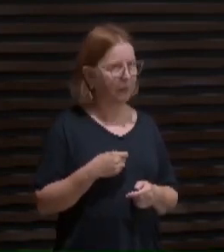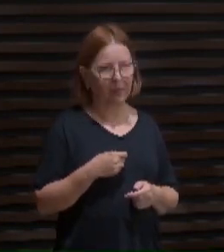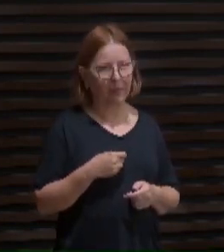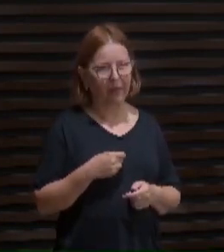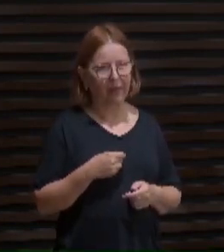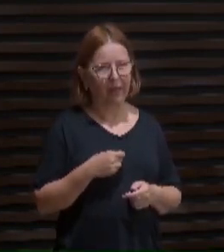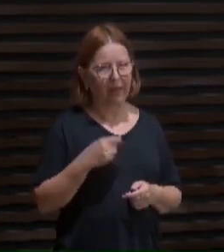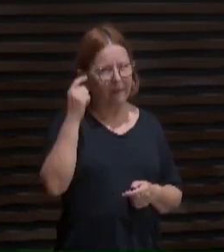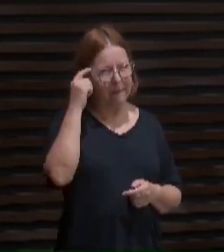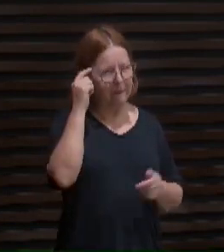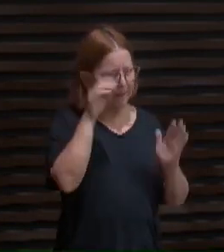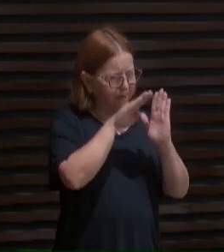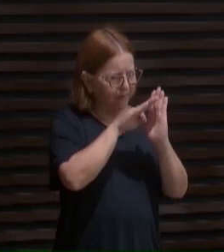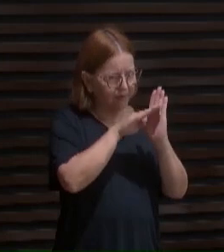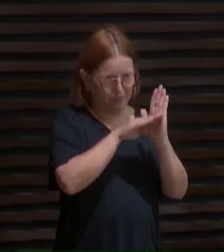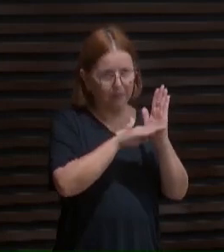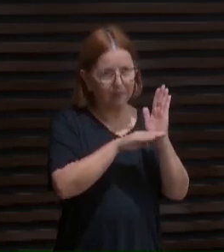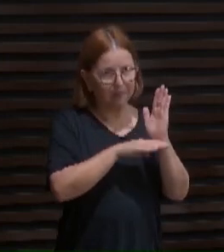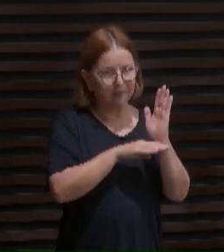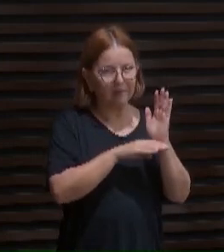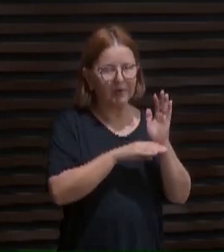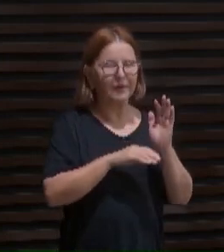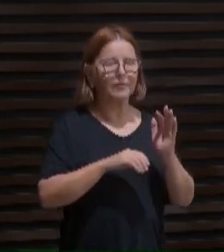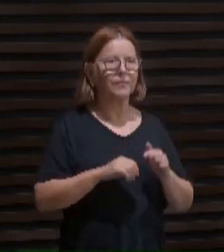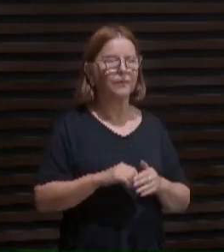tudo, tinha aquele